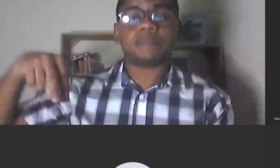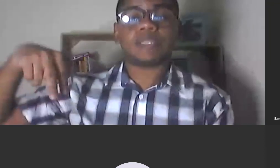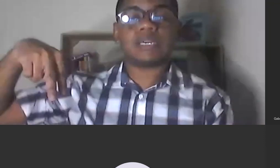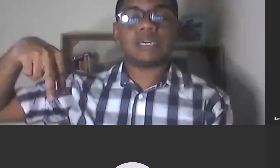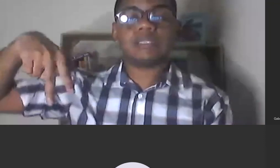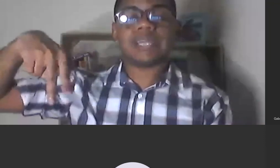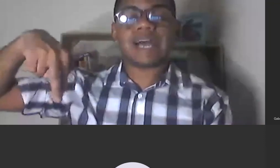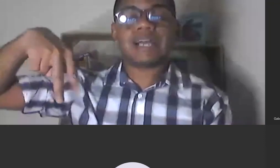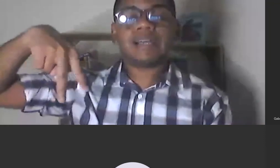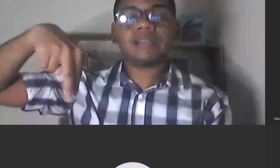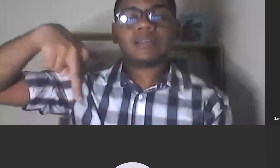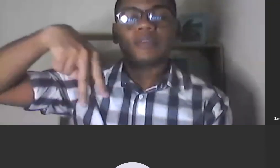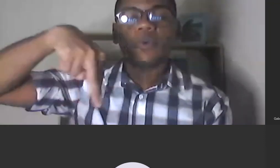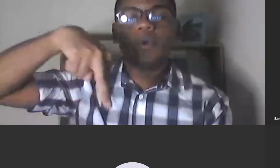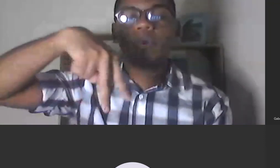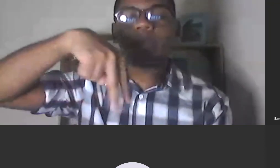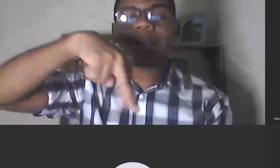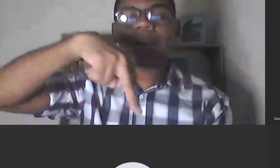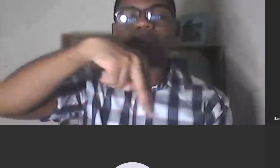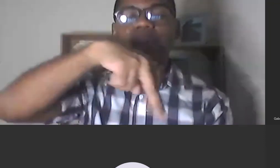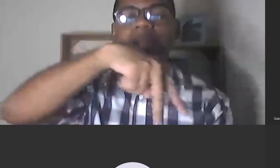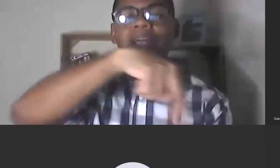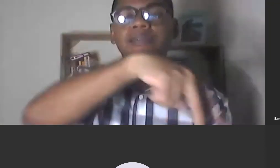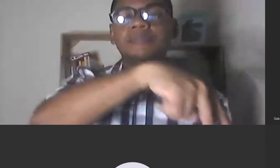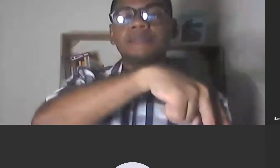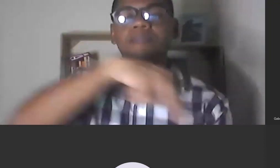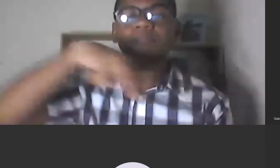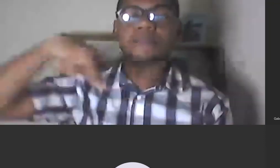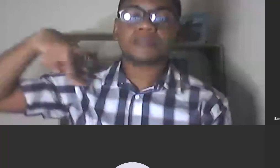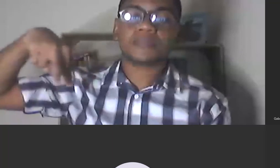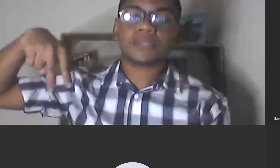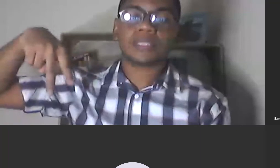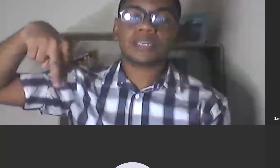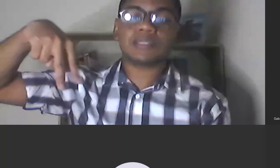Vamos lá. Andar ou caminhar.